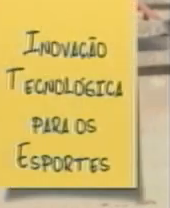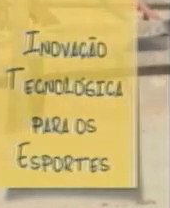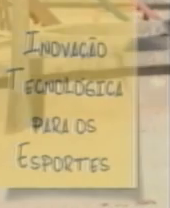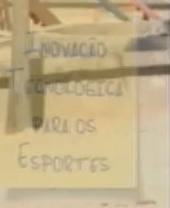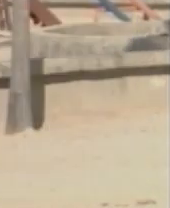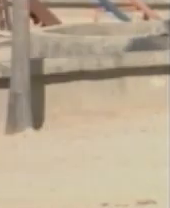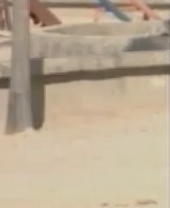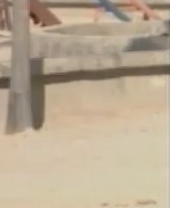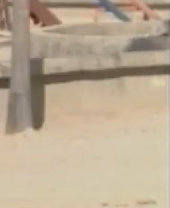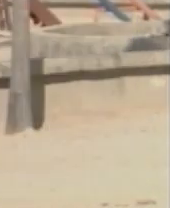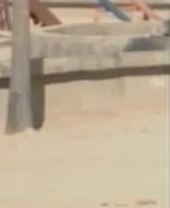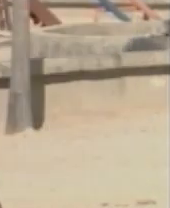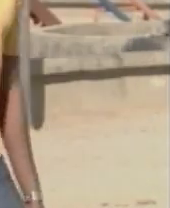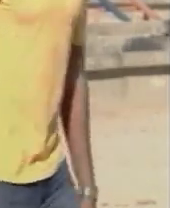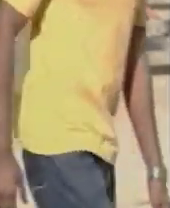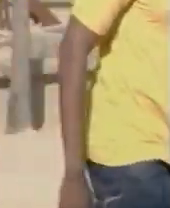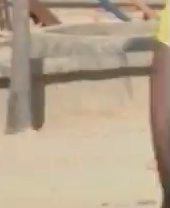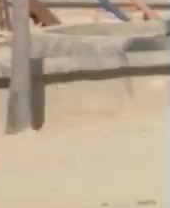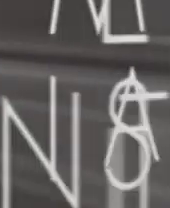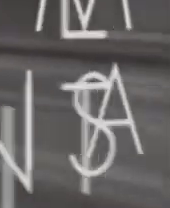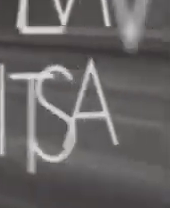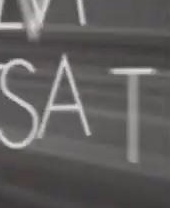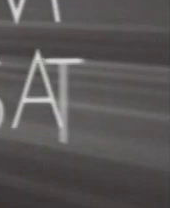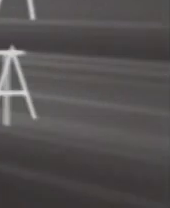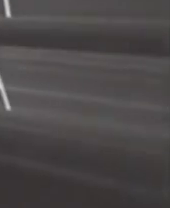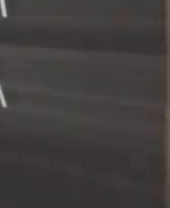os Esportes. Até lá!